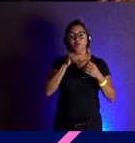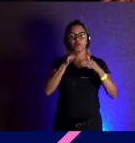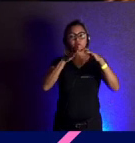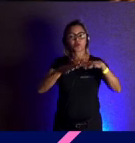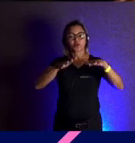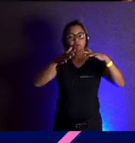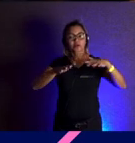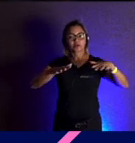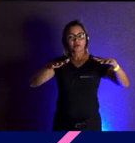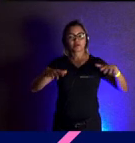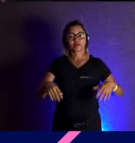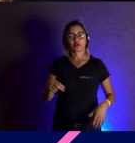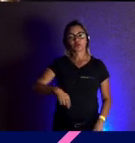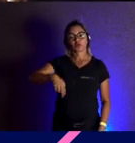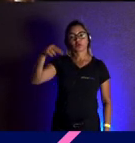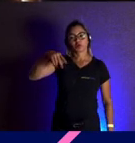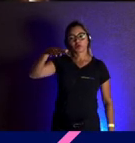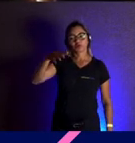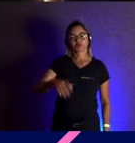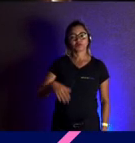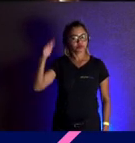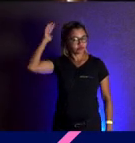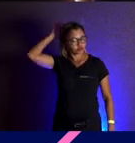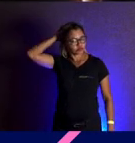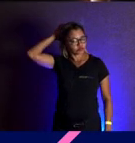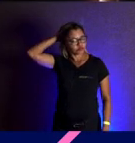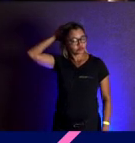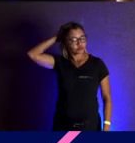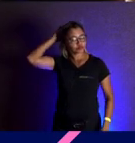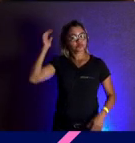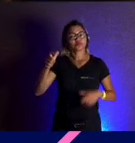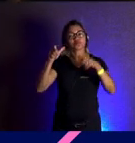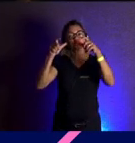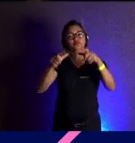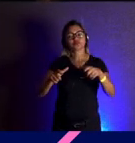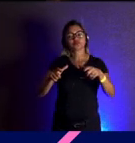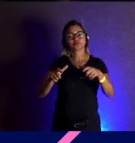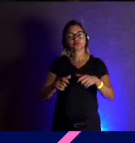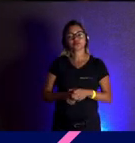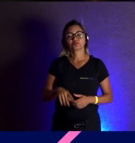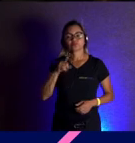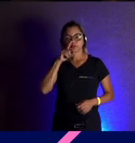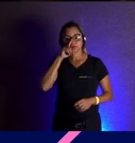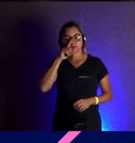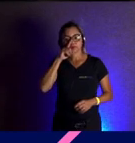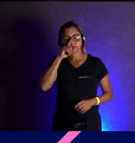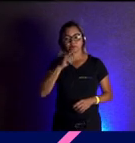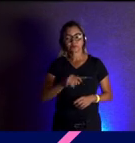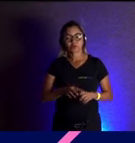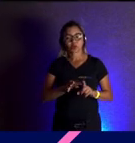de jornalismo de comunicação focada em redes sociais aqui em São Paulo.